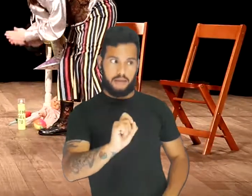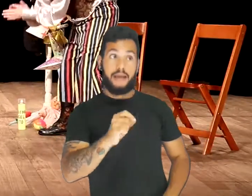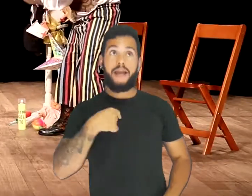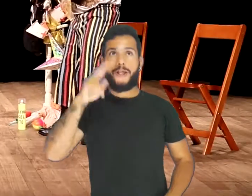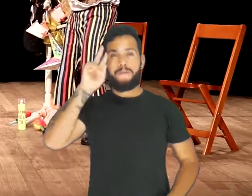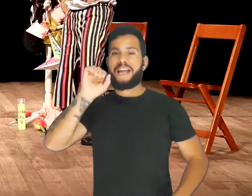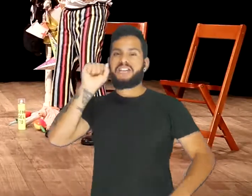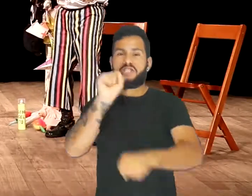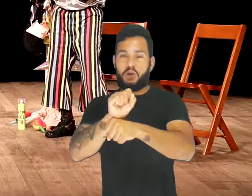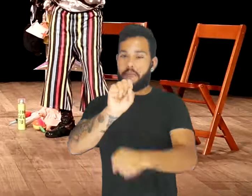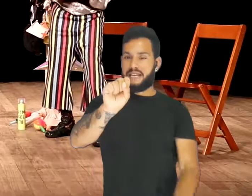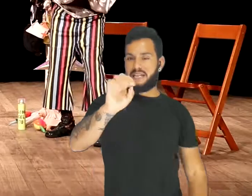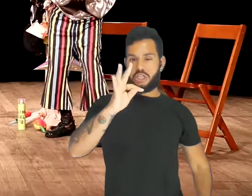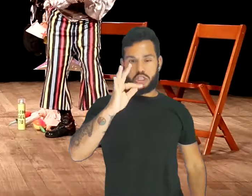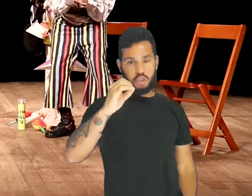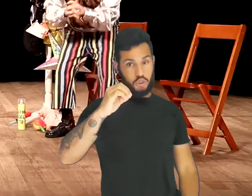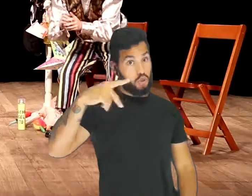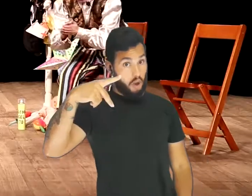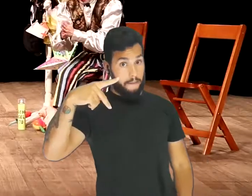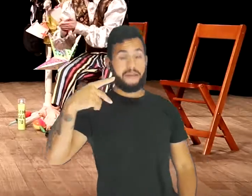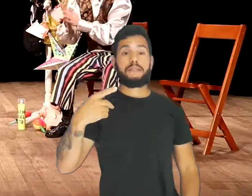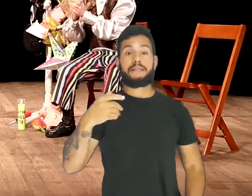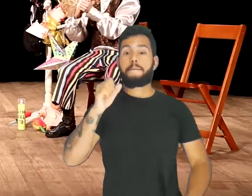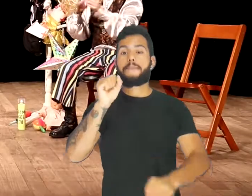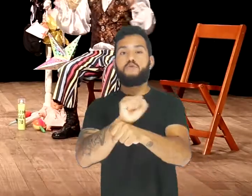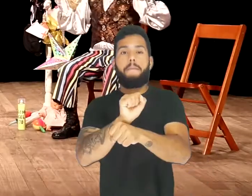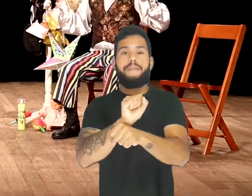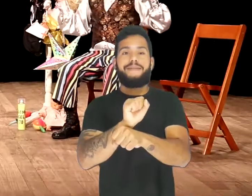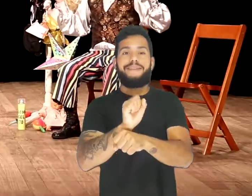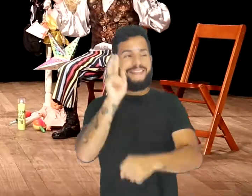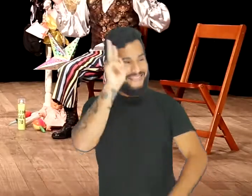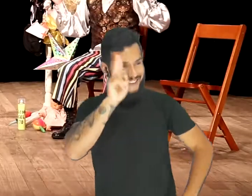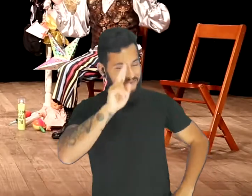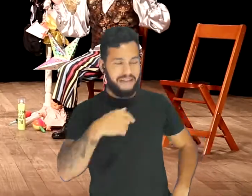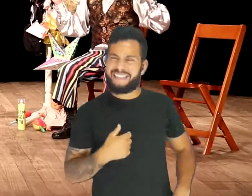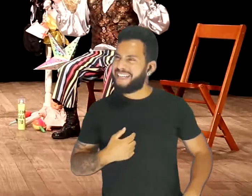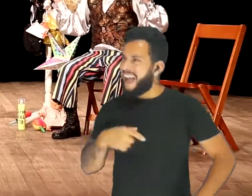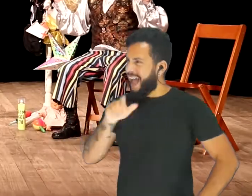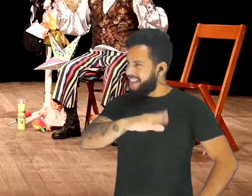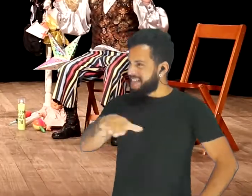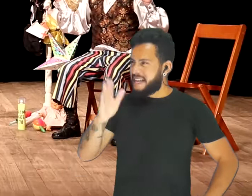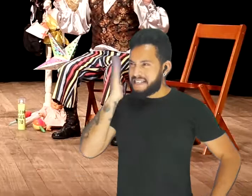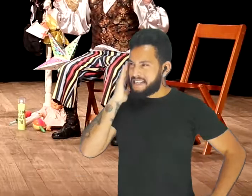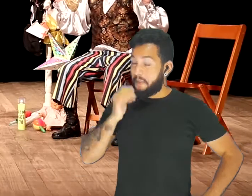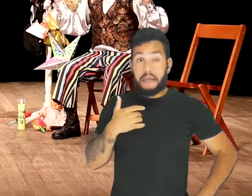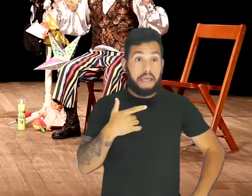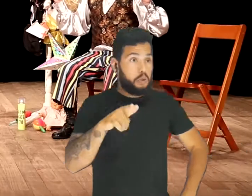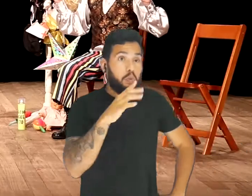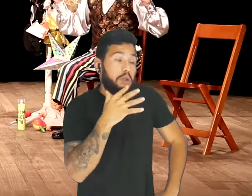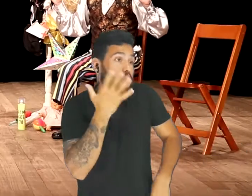pensando em duas brincadeiras, daí vocês escolhem, tá? Tá. Lembrei do stop. Que é isso? Aquelas brincadeiras que a gente tinha que escrever